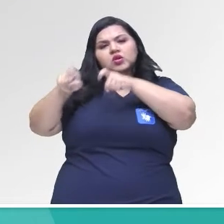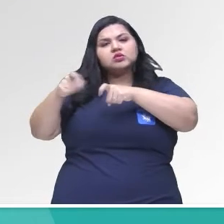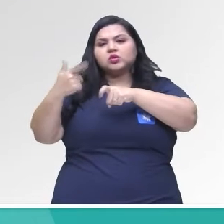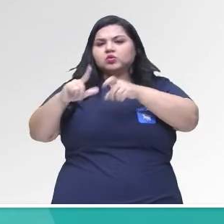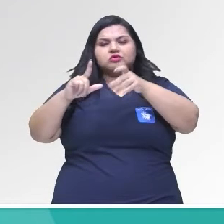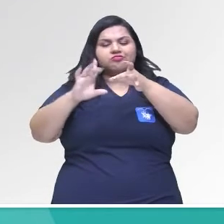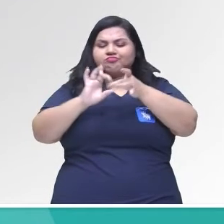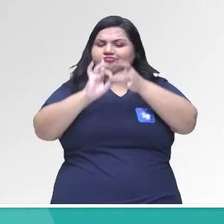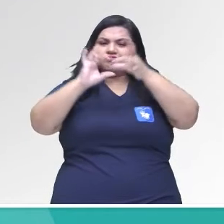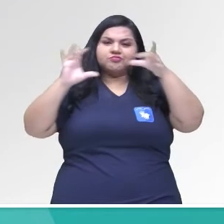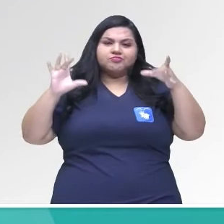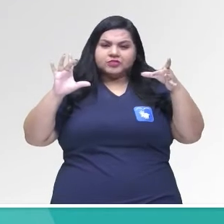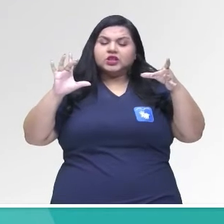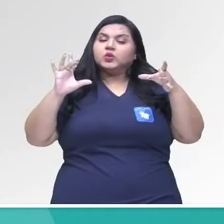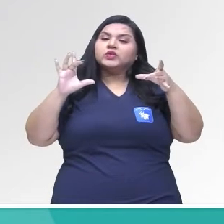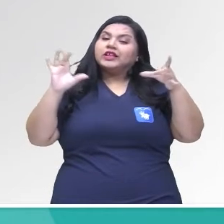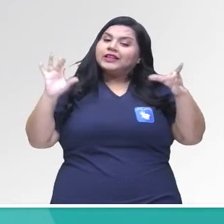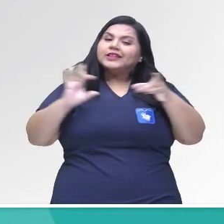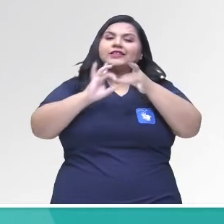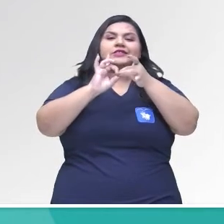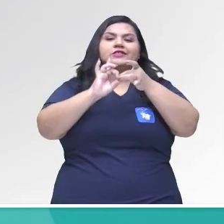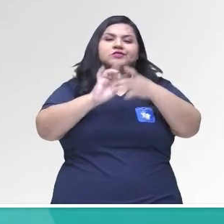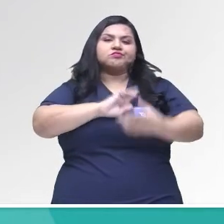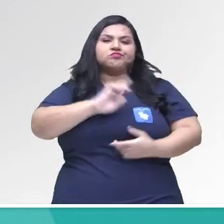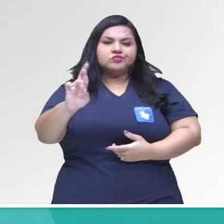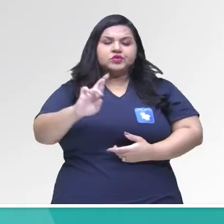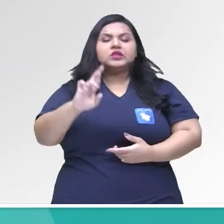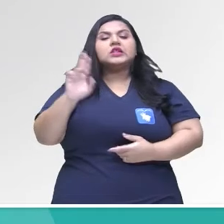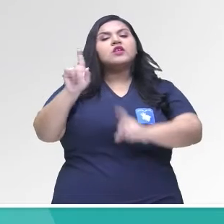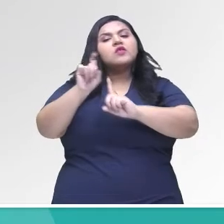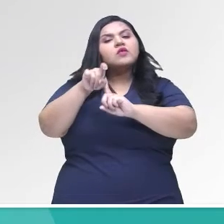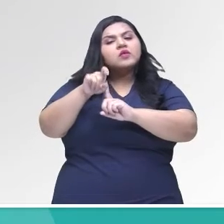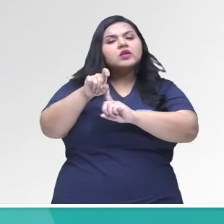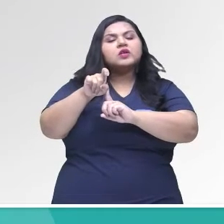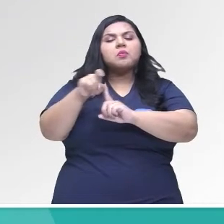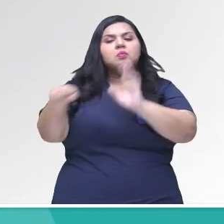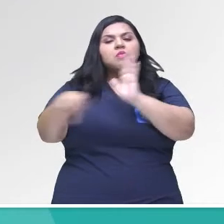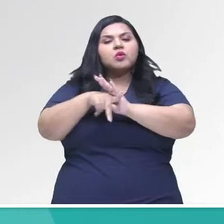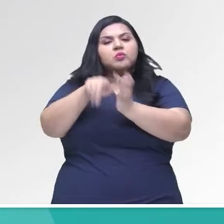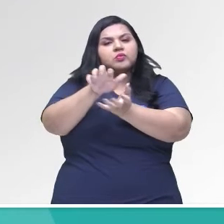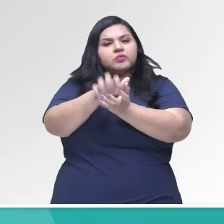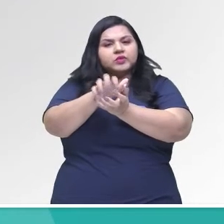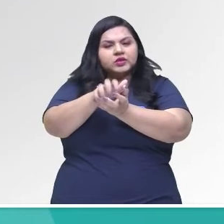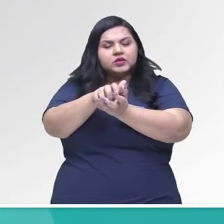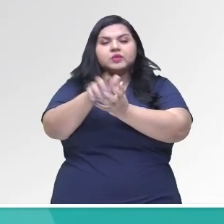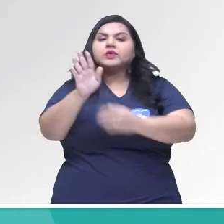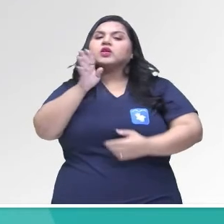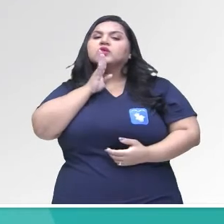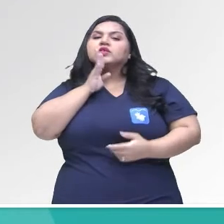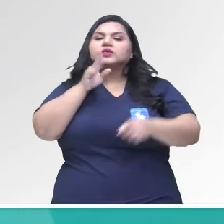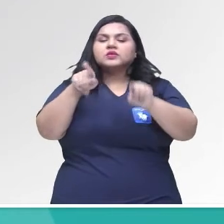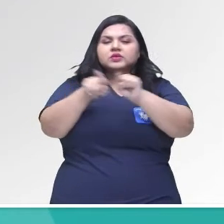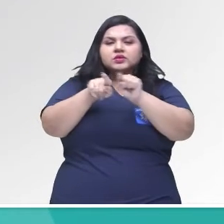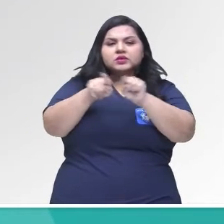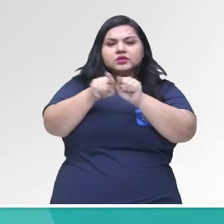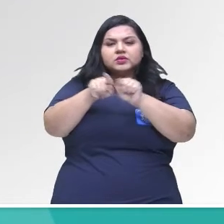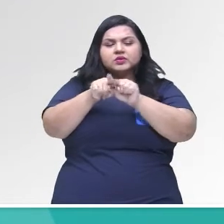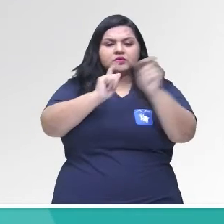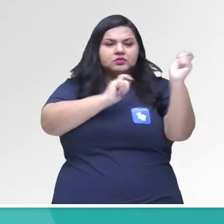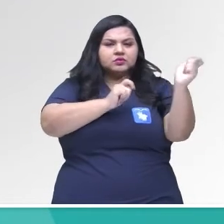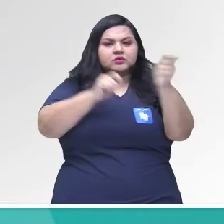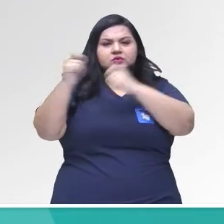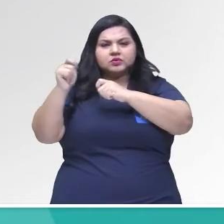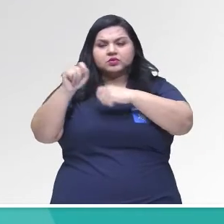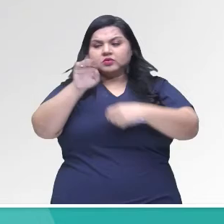vínculo religioso e se associa ao folclore pernambucano. É conhecido também por maracatu do